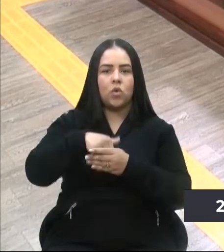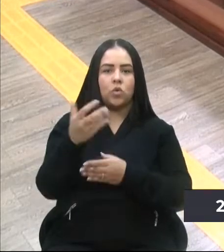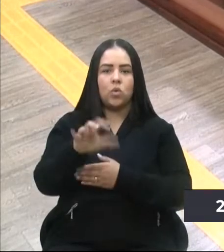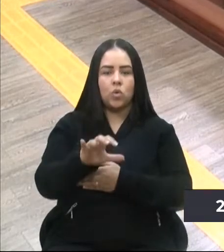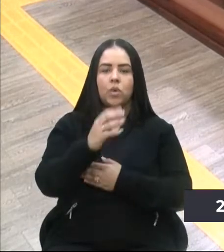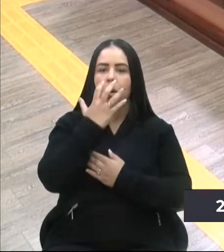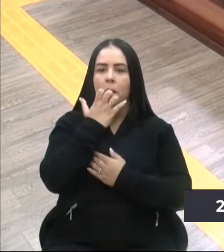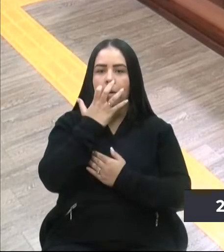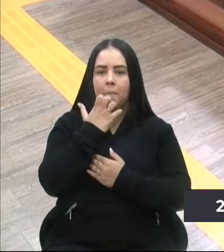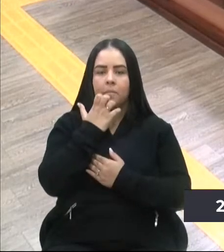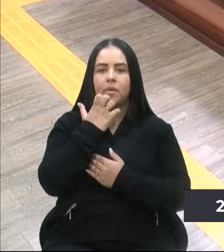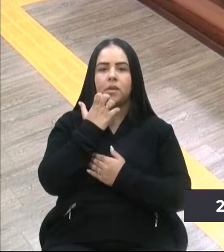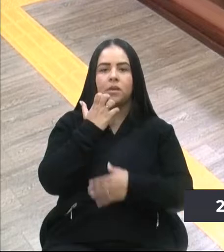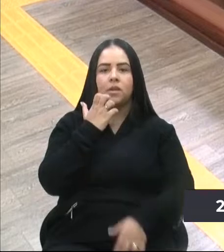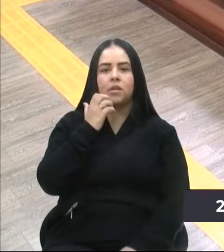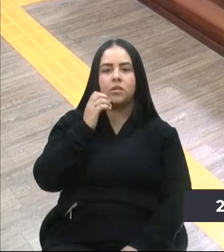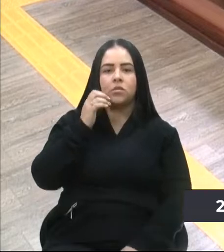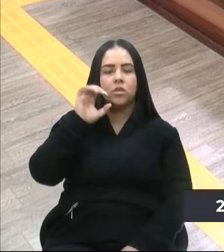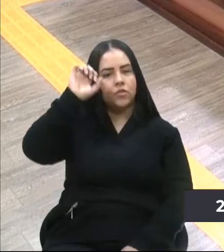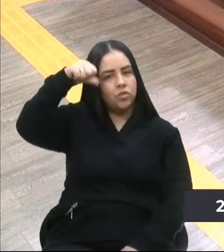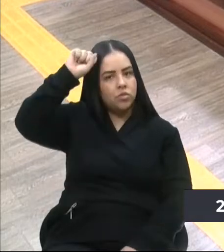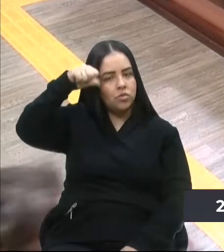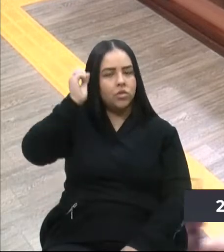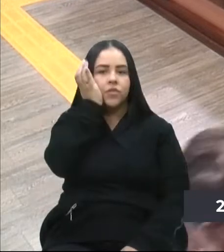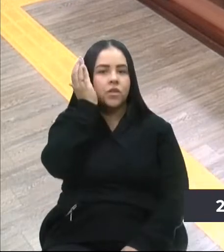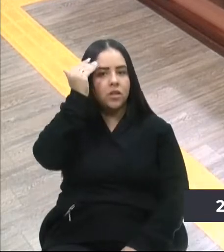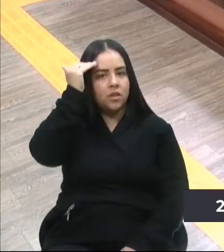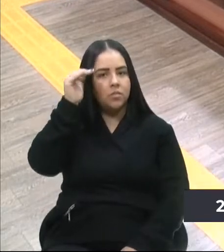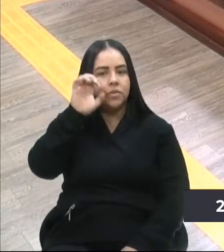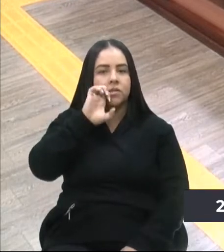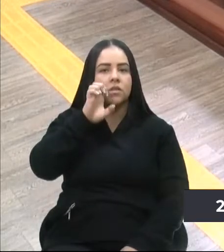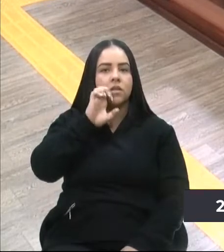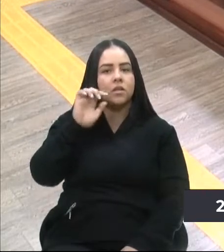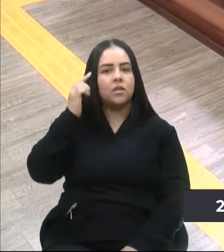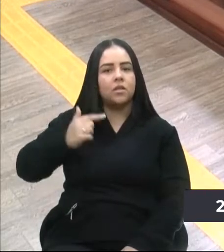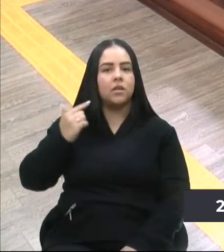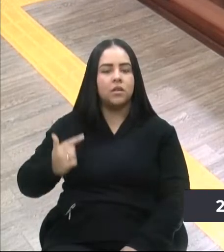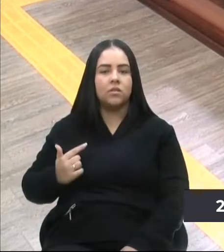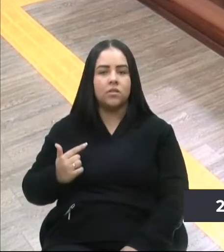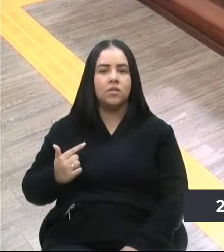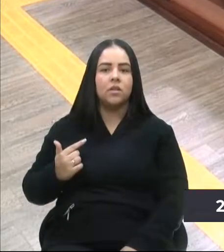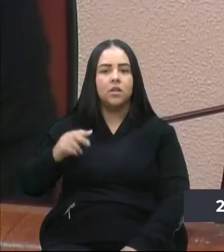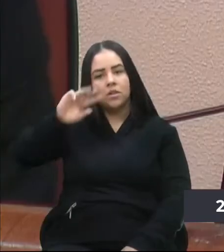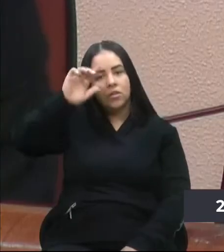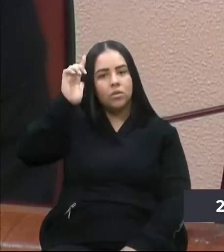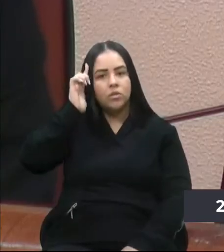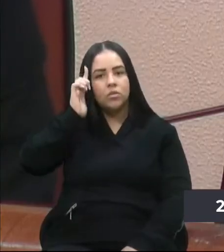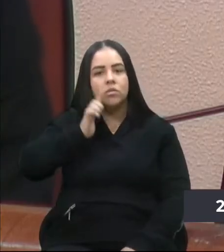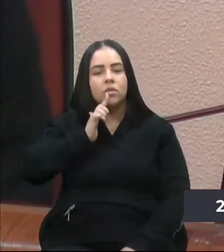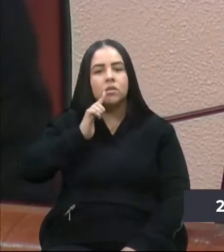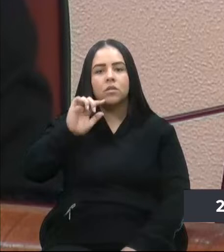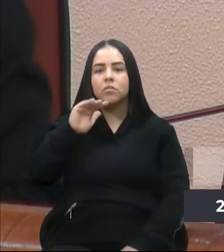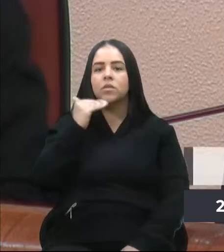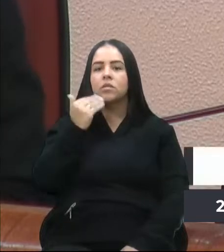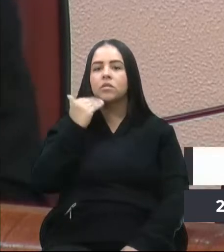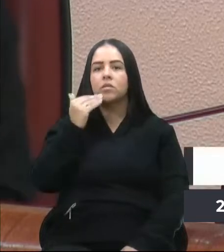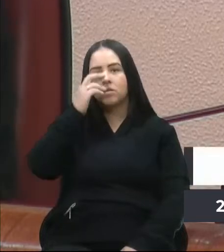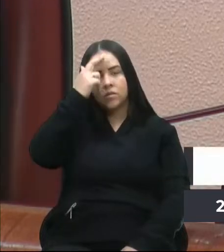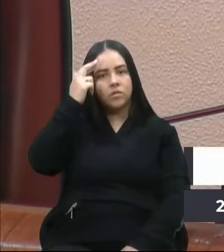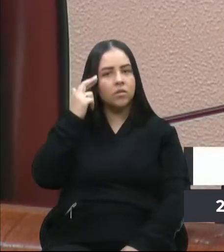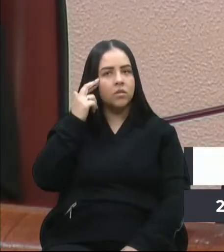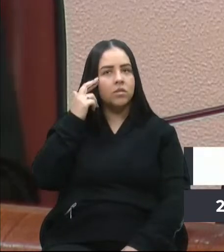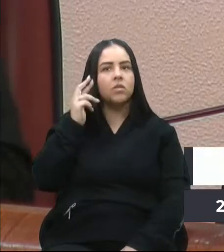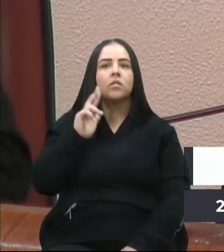Clóvis Xuxa, vereadora Estela, vereador Felipe, vereador Fiuza, vereadora Gladys, vereador Lucas, vereadora Marisol, vereador Rafael,